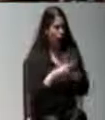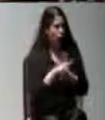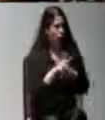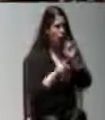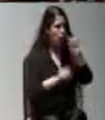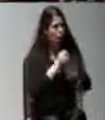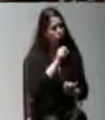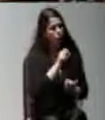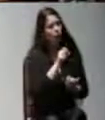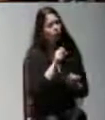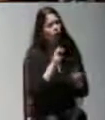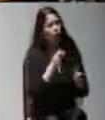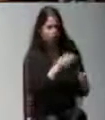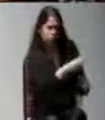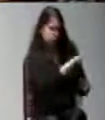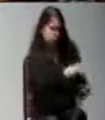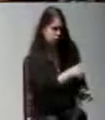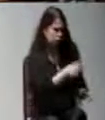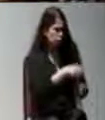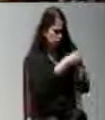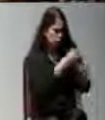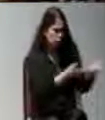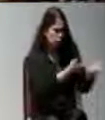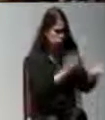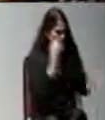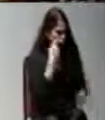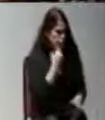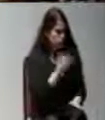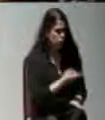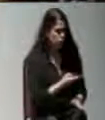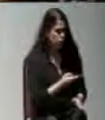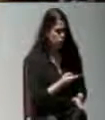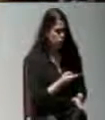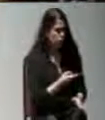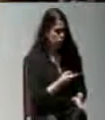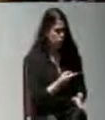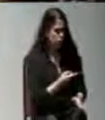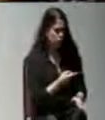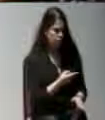precariedade, não é a condição da população, mas é a